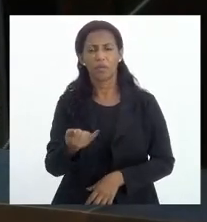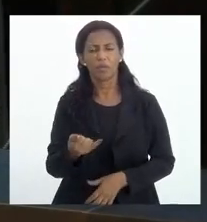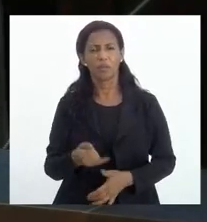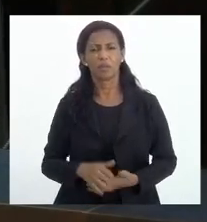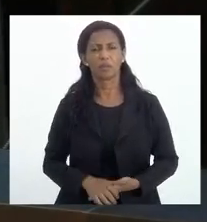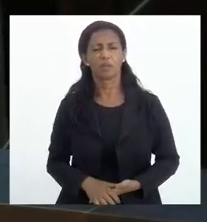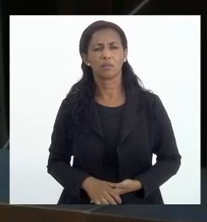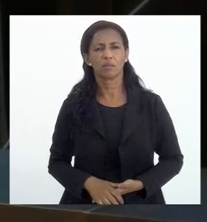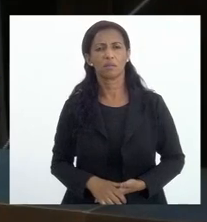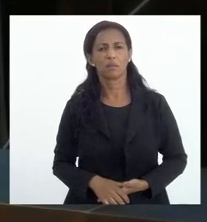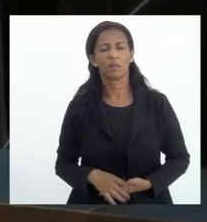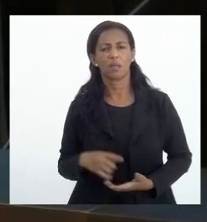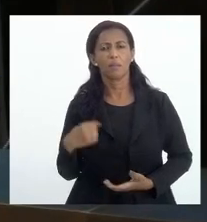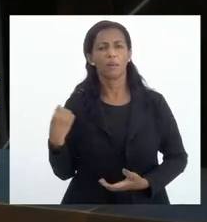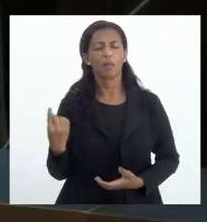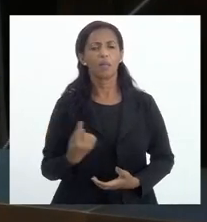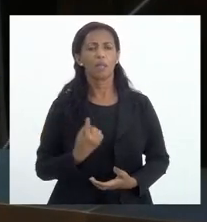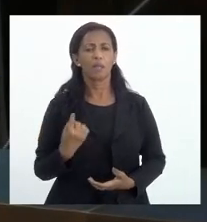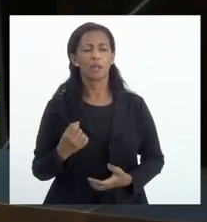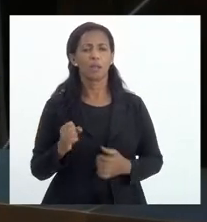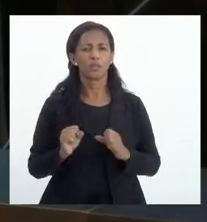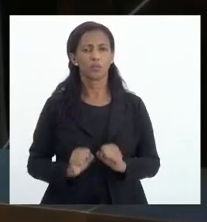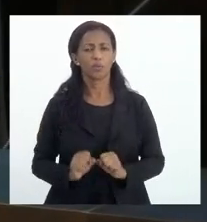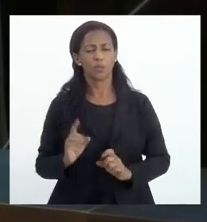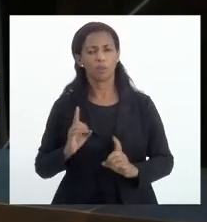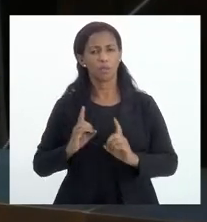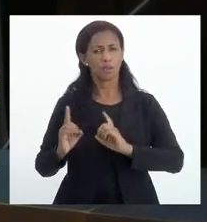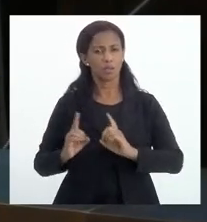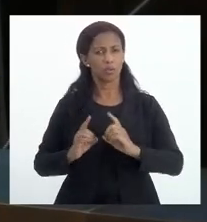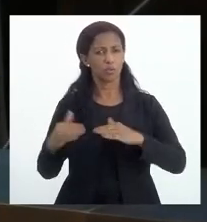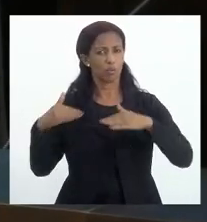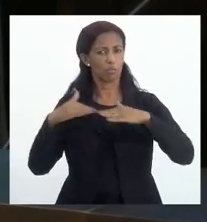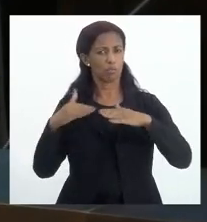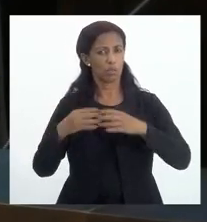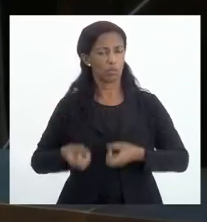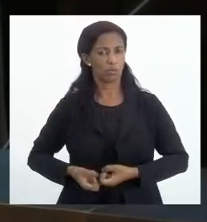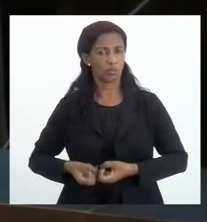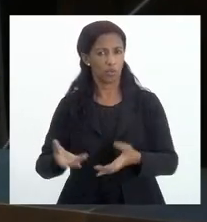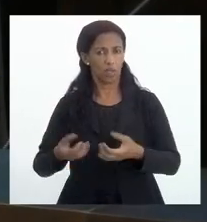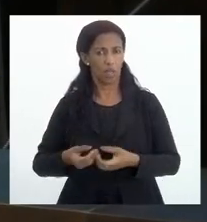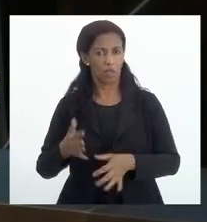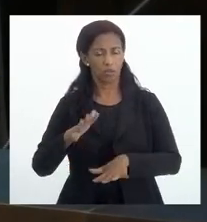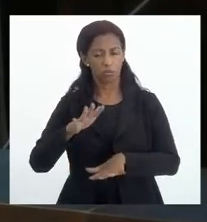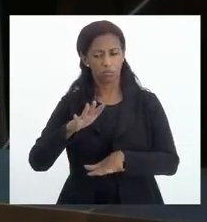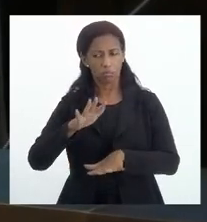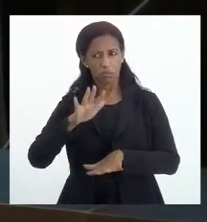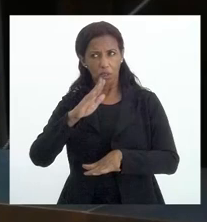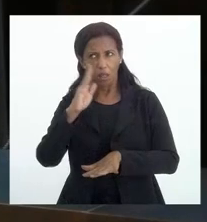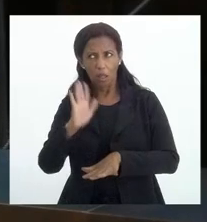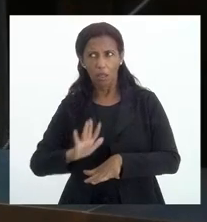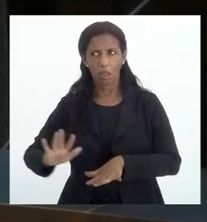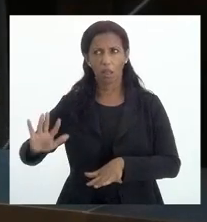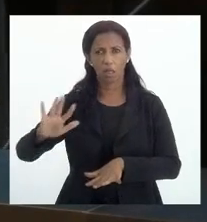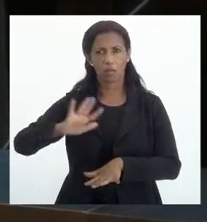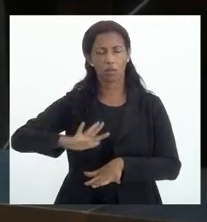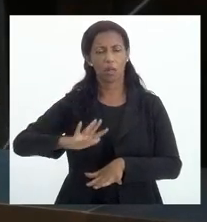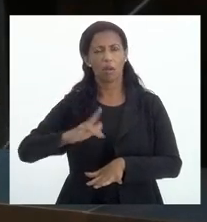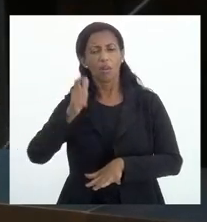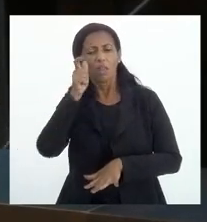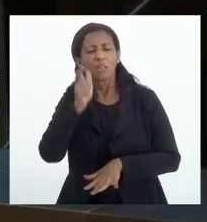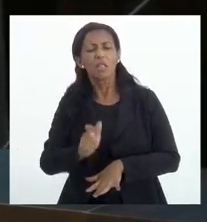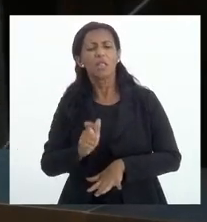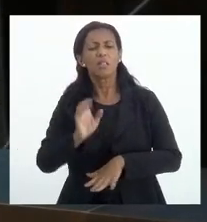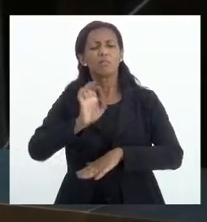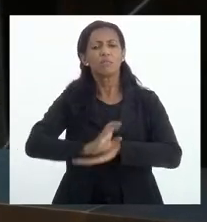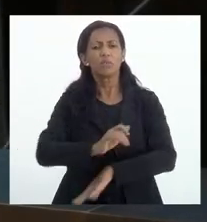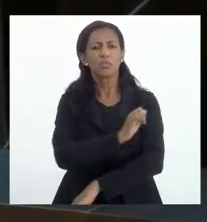oportunidade para que nós possamos, nessa discussão do teto de gastos no Plano Nacional, poder ver qual é o interesse do Estado do Rio de